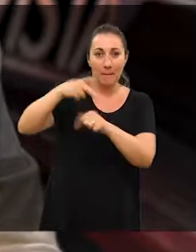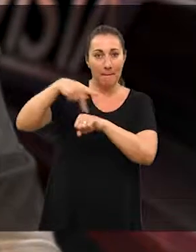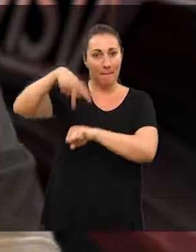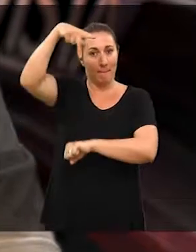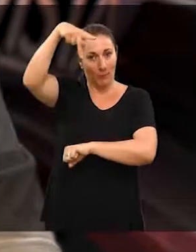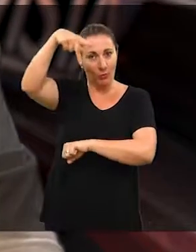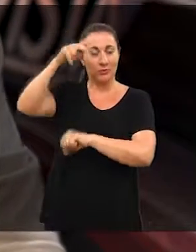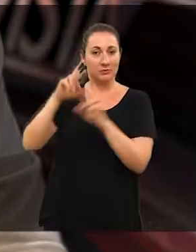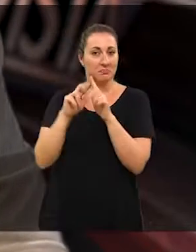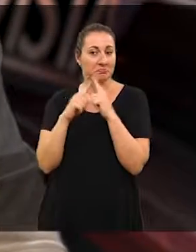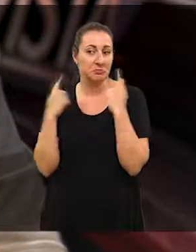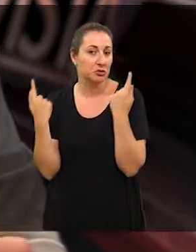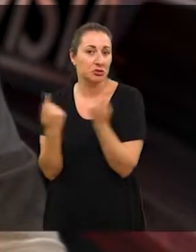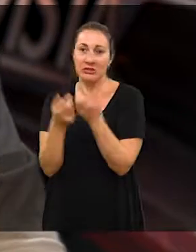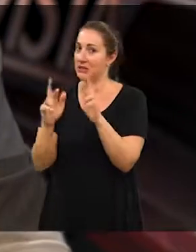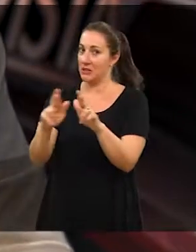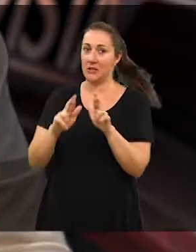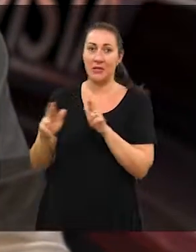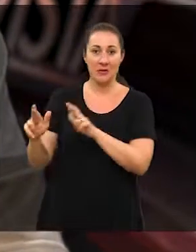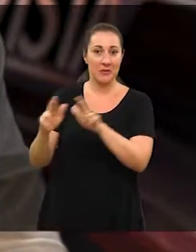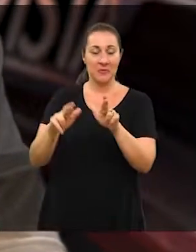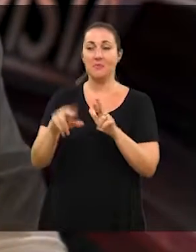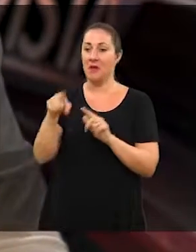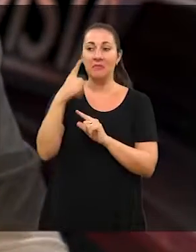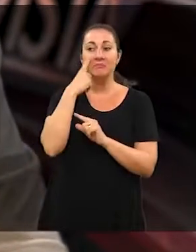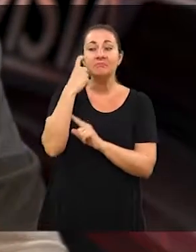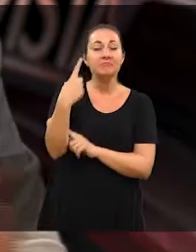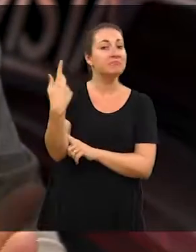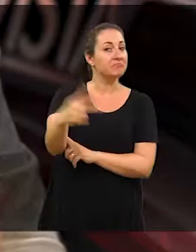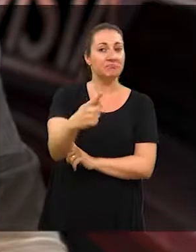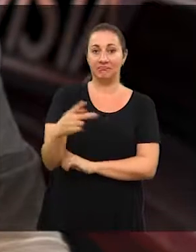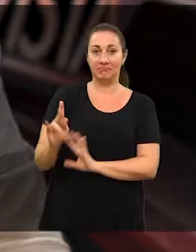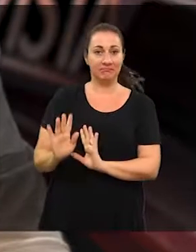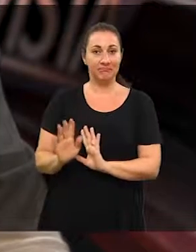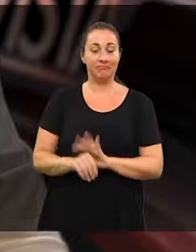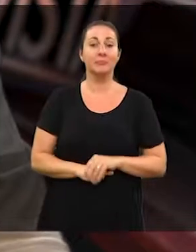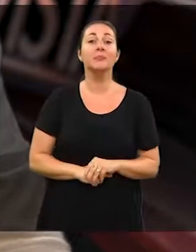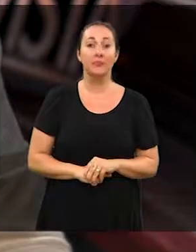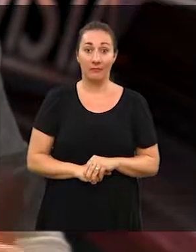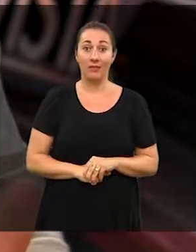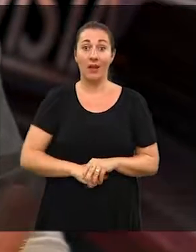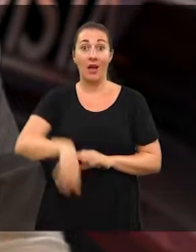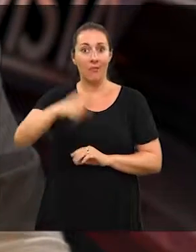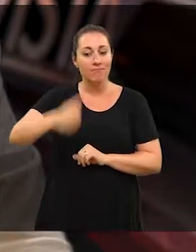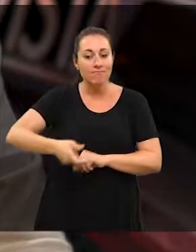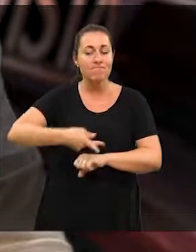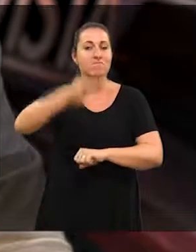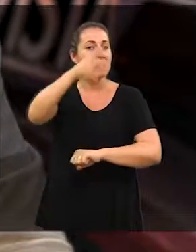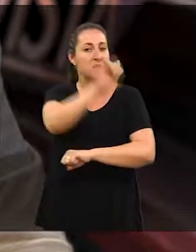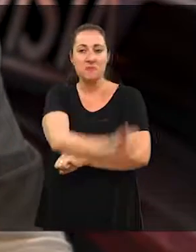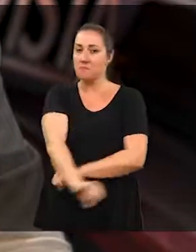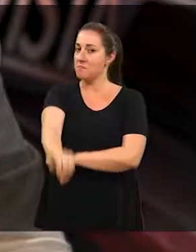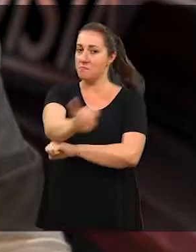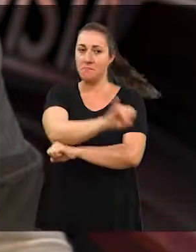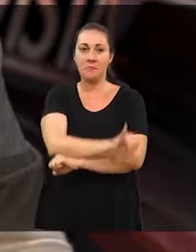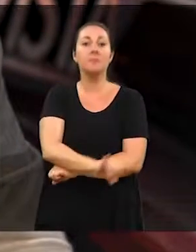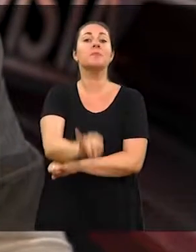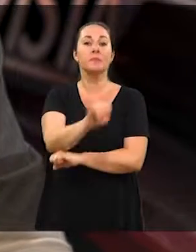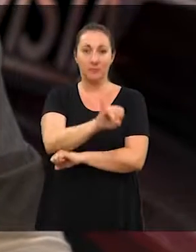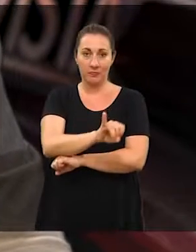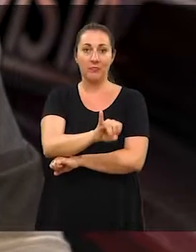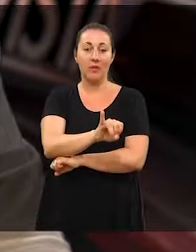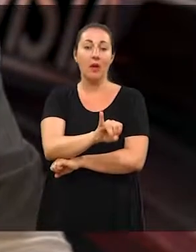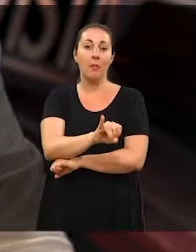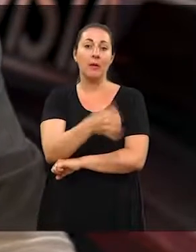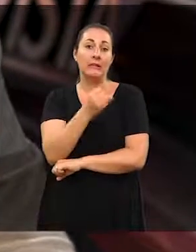na área de gestão que eles tiverem disponibilidade ou que eles tiverem interesse em realizar. Então é uma premiação muito significativa, né, se a